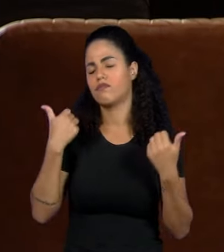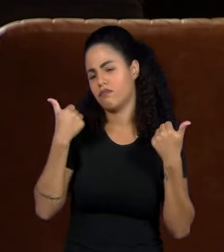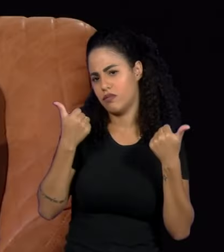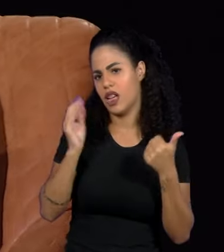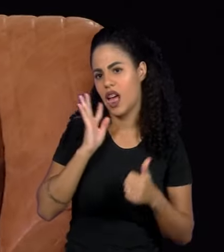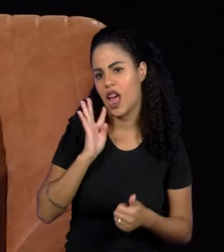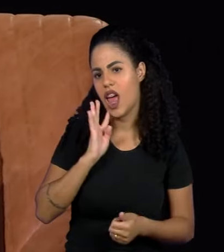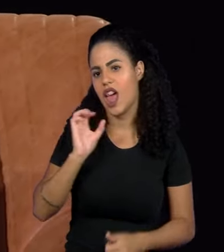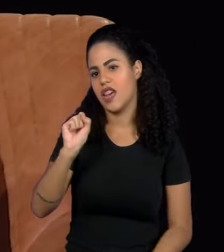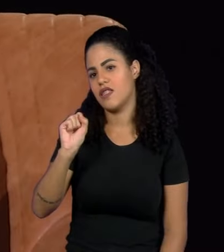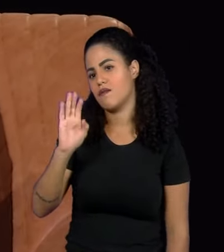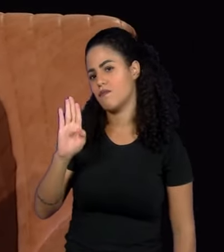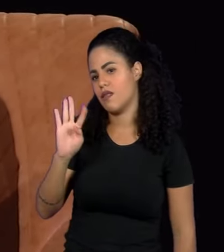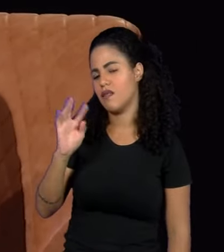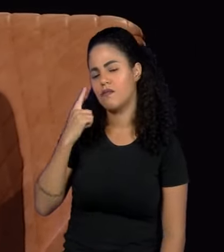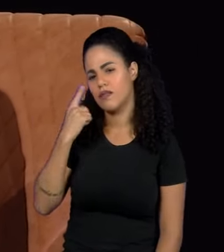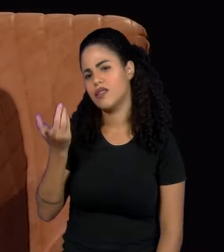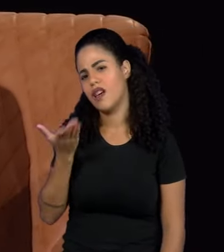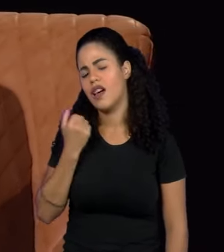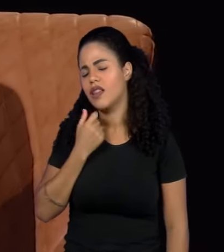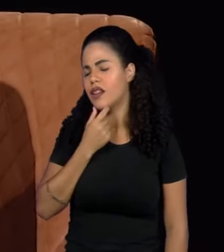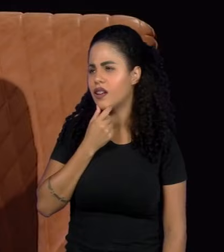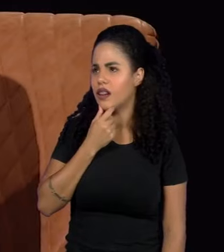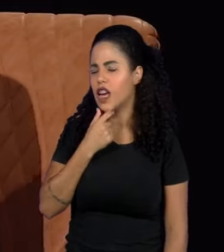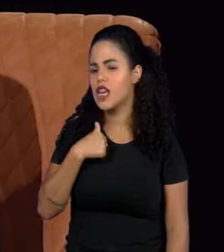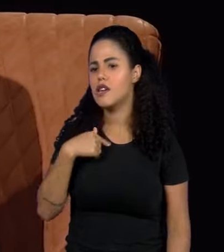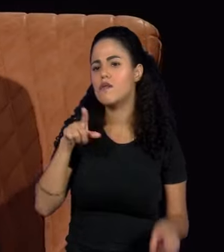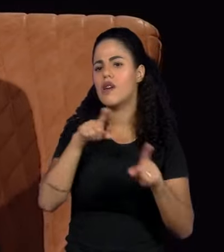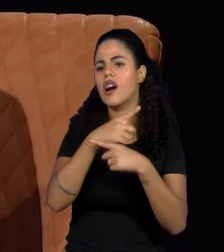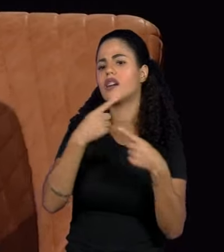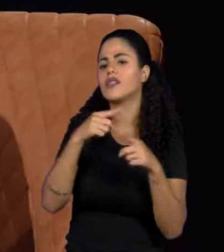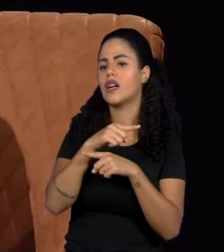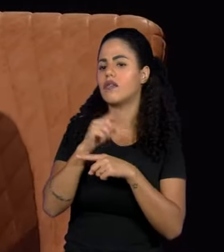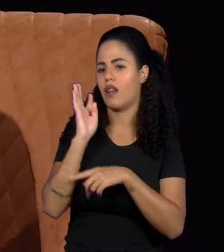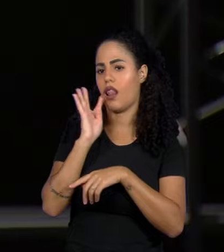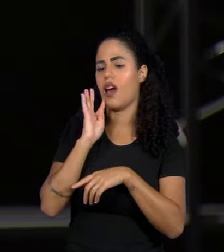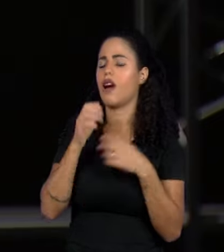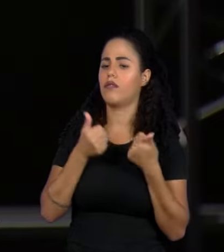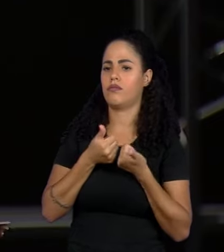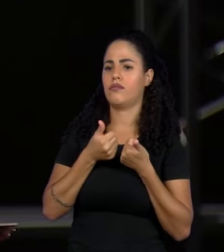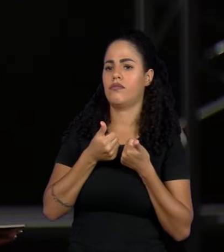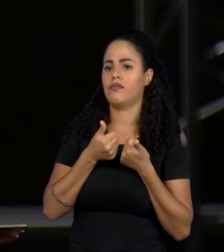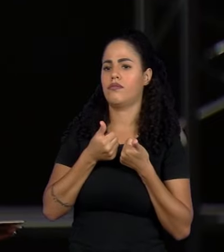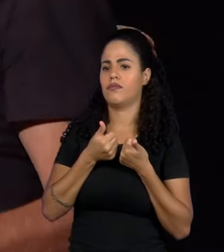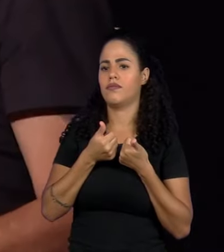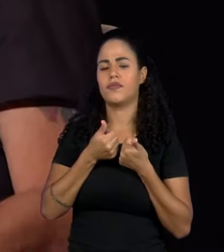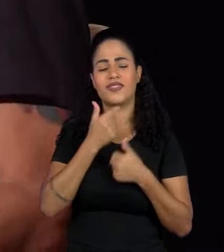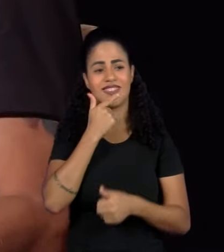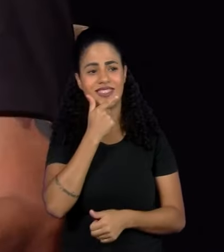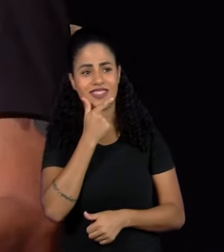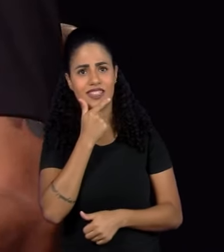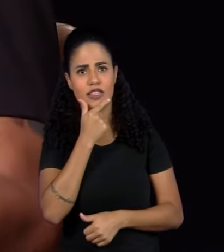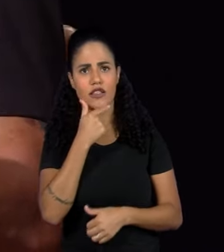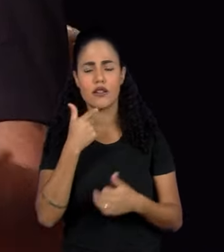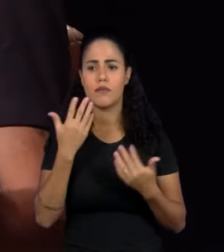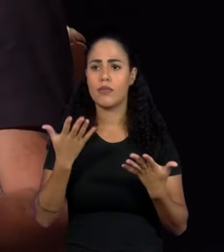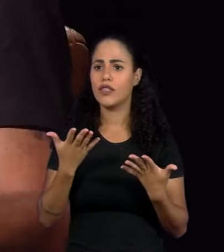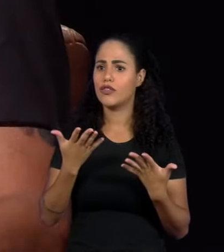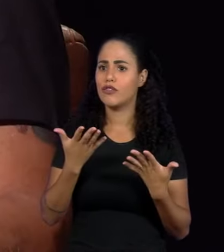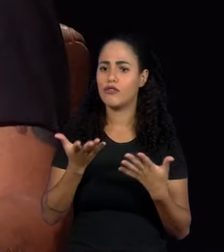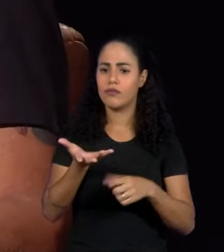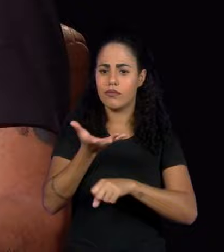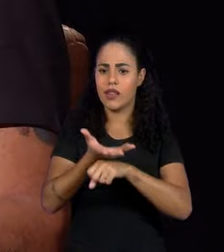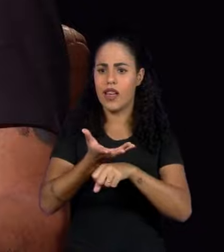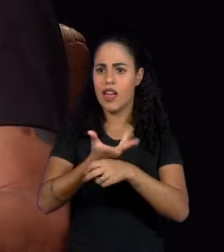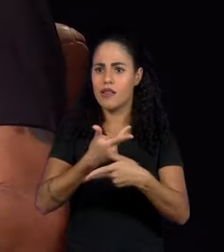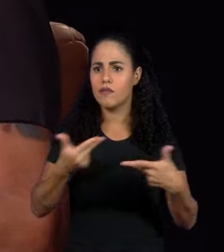vai. Poxa, olha que... Pô, eu sei cantar Marselhese até hoje, cara. E olha que riqueza. Eu, quando era pequeno,